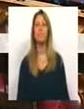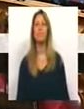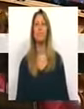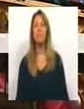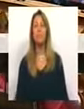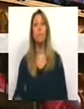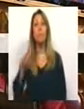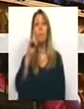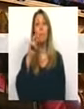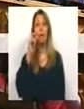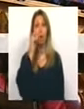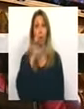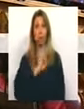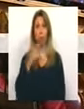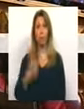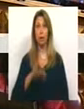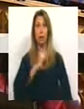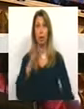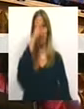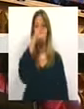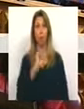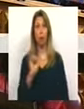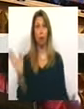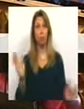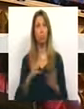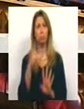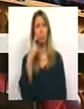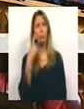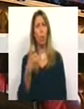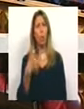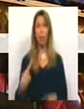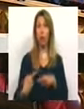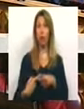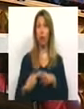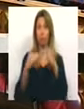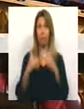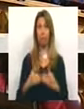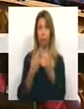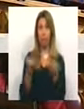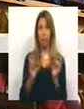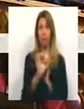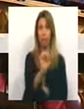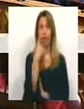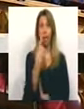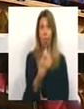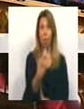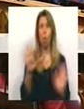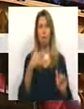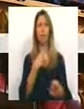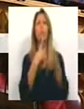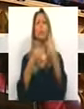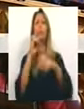Sr. Presidente, Sr. Primeiro-Ministro, notou certamente um menor entusiasmo já da sua bancada. Mas eu fiz-lhe uma pergunta muito direta.